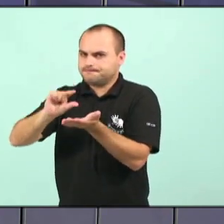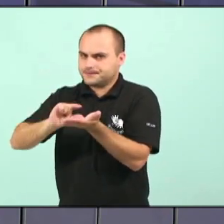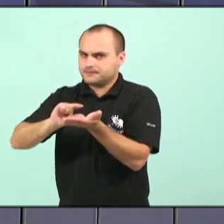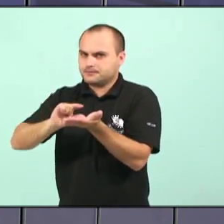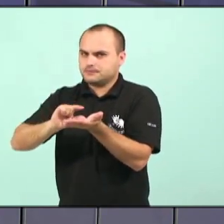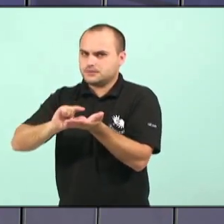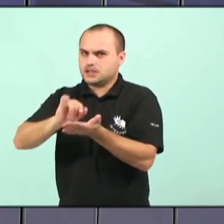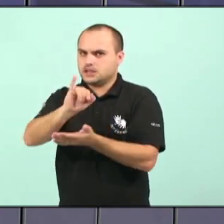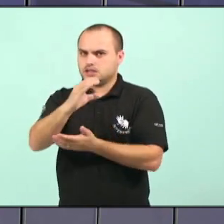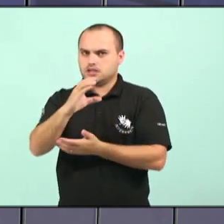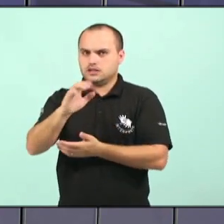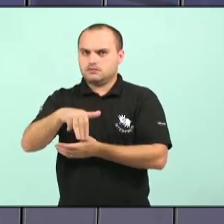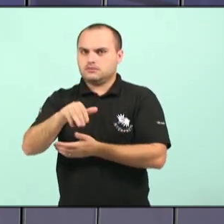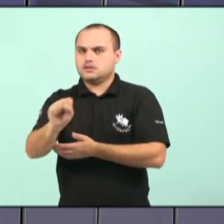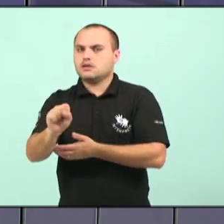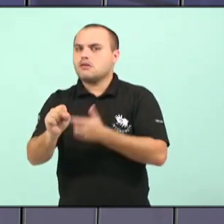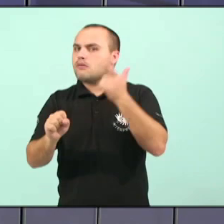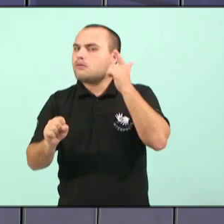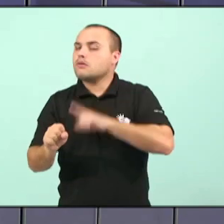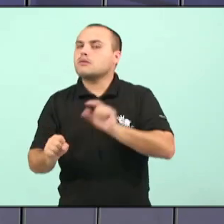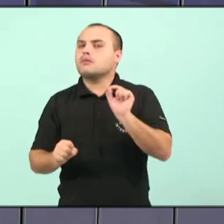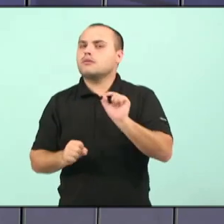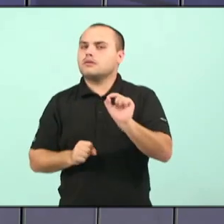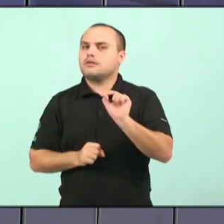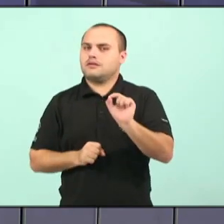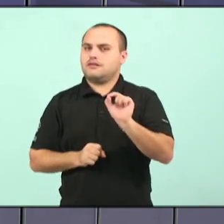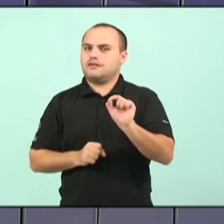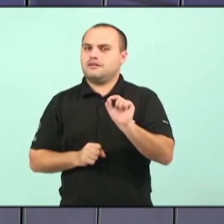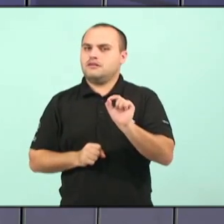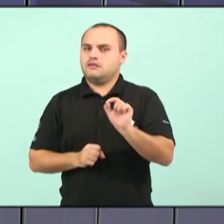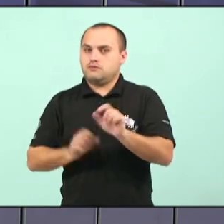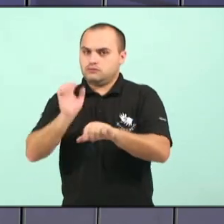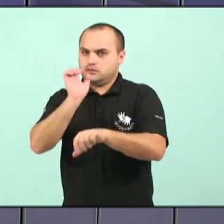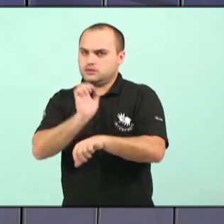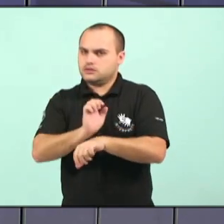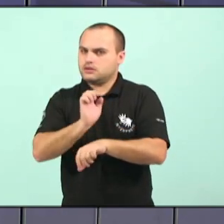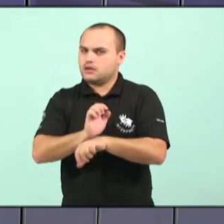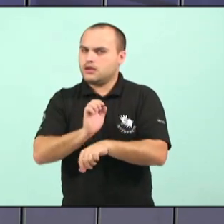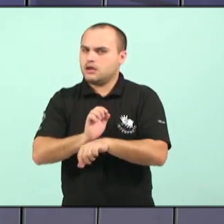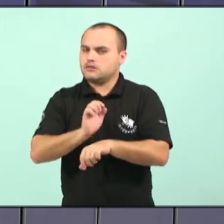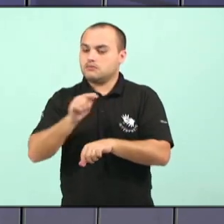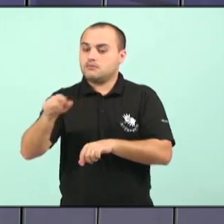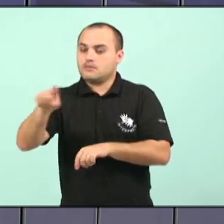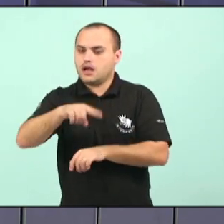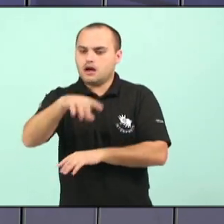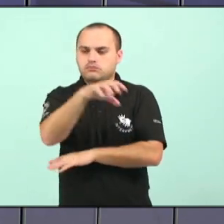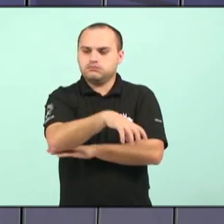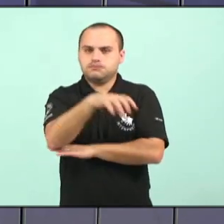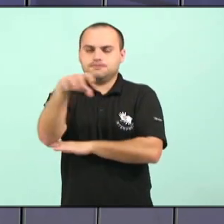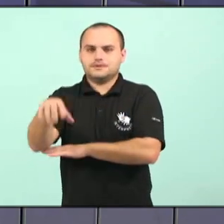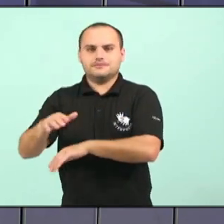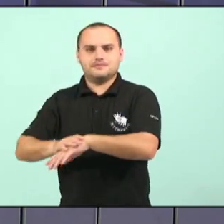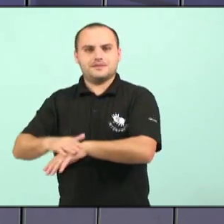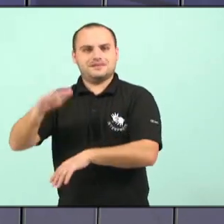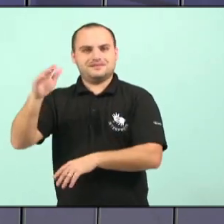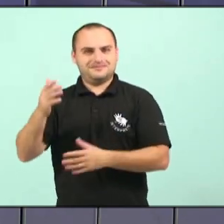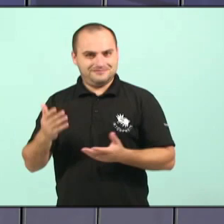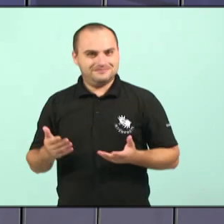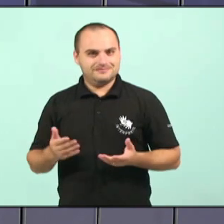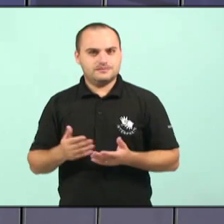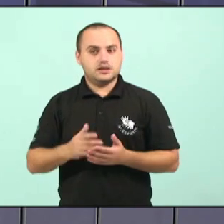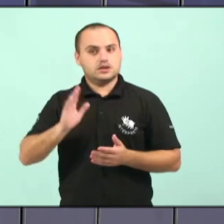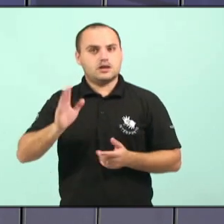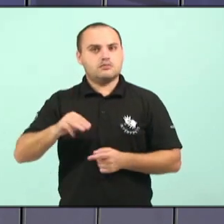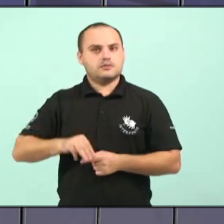do ICMS, conseguiu tornar o estado mais atraente para a vinda dessa carga. Também o município